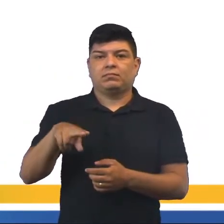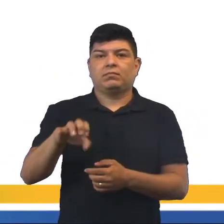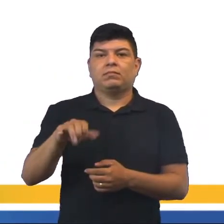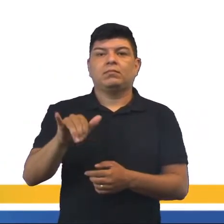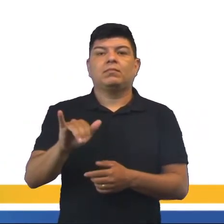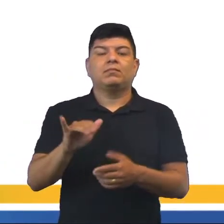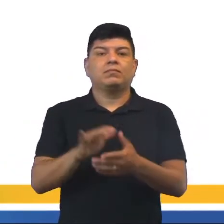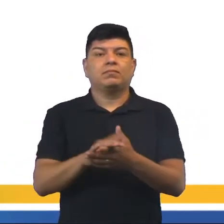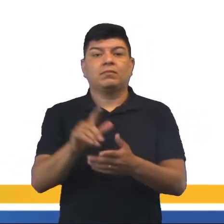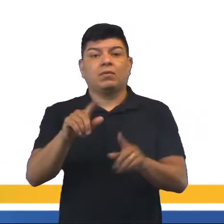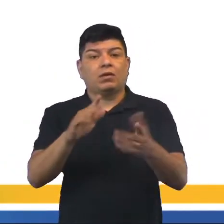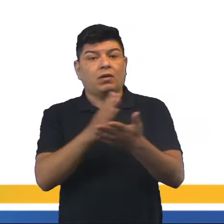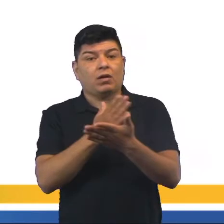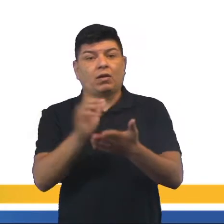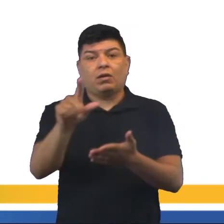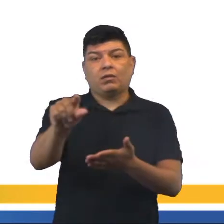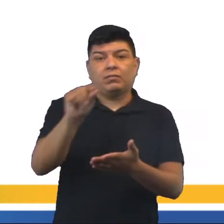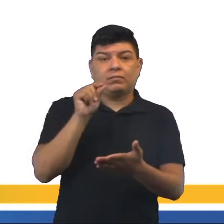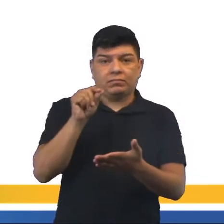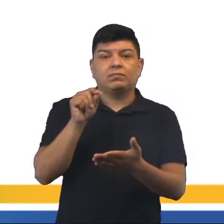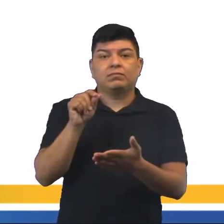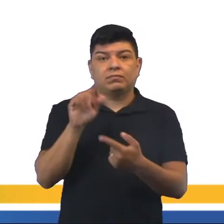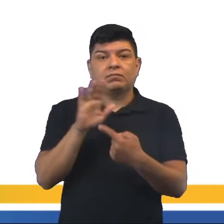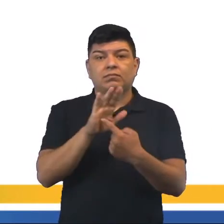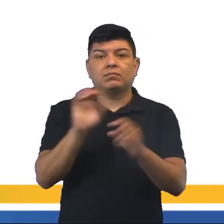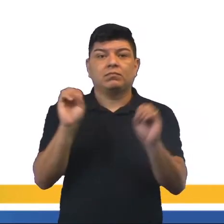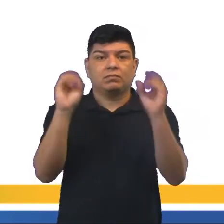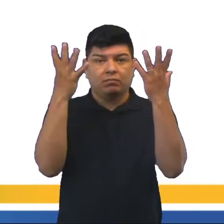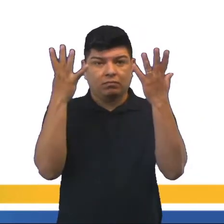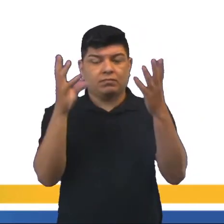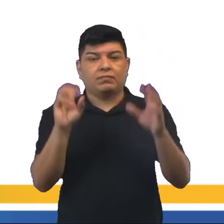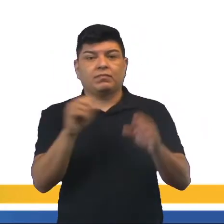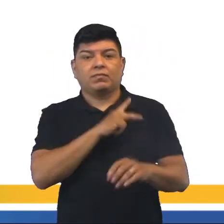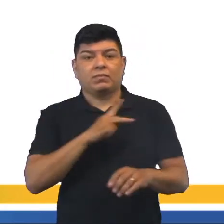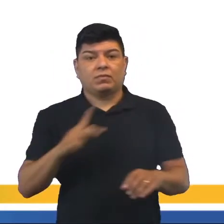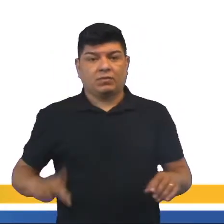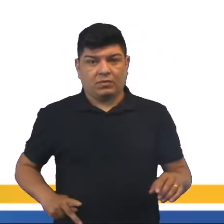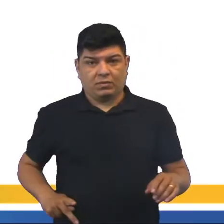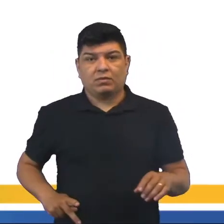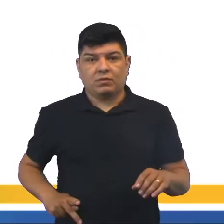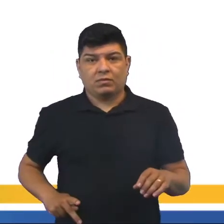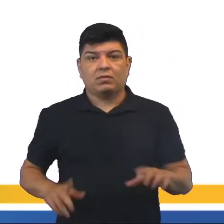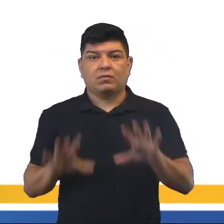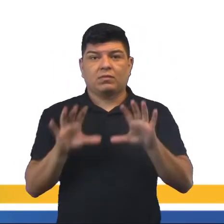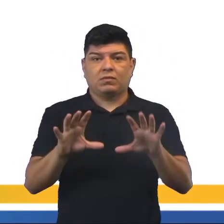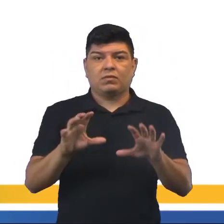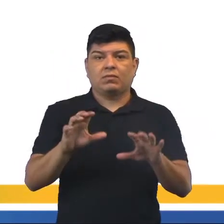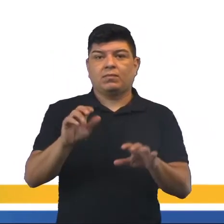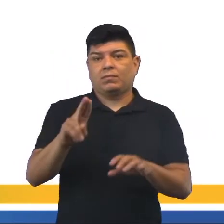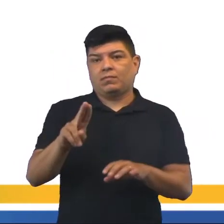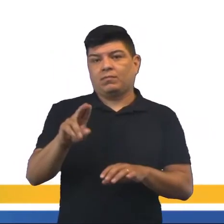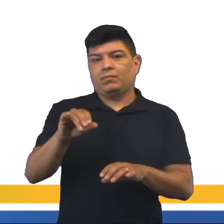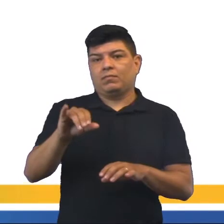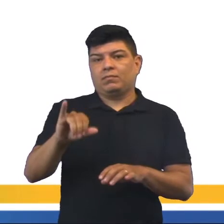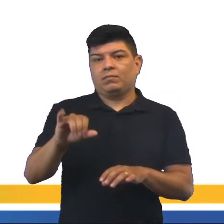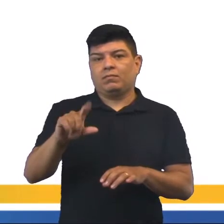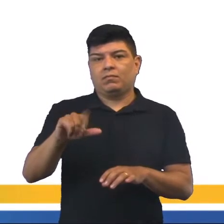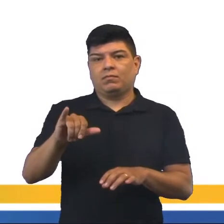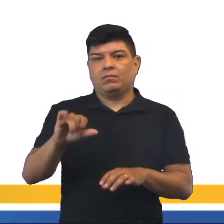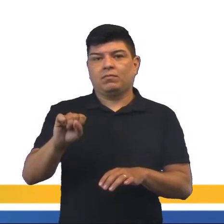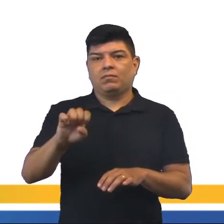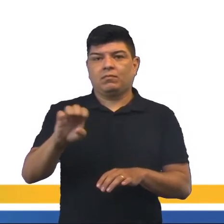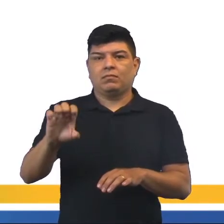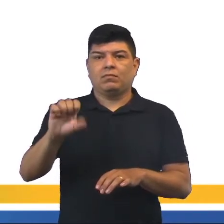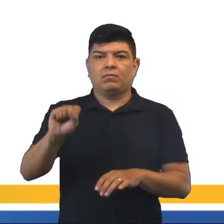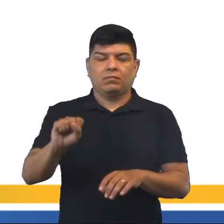que alguns preferissem que, como protagonista da cerimônia, o então presidente da Câmara, Ulisses Guimarães, mas não recebeu a faixa